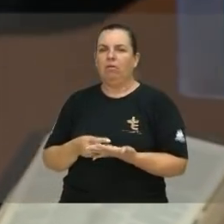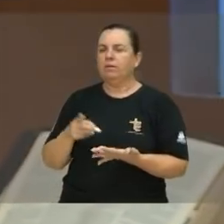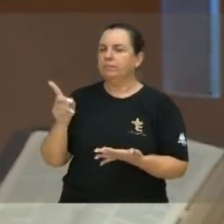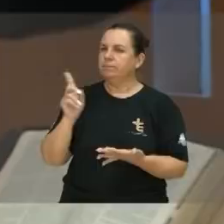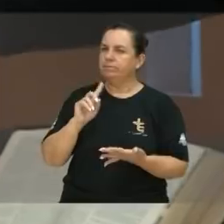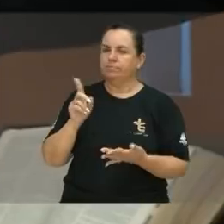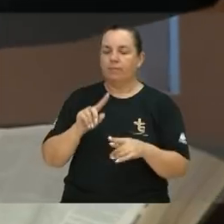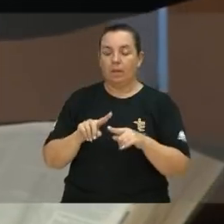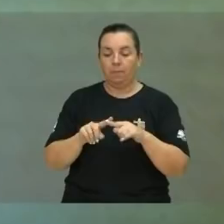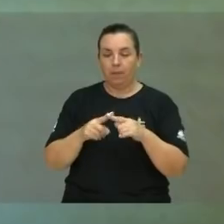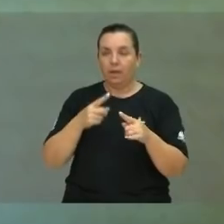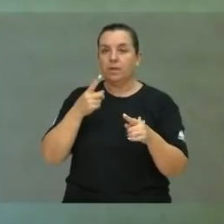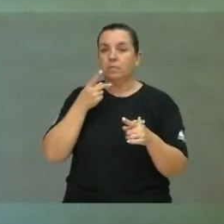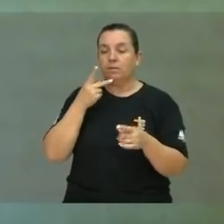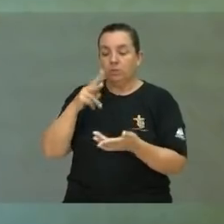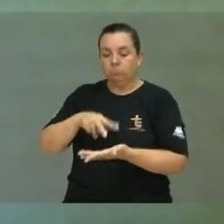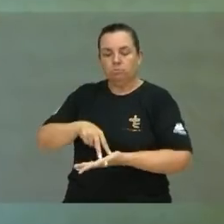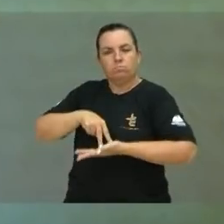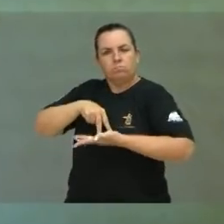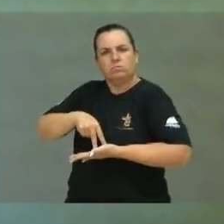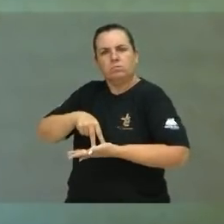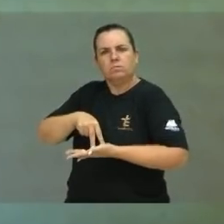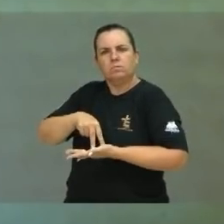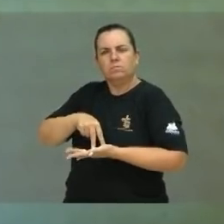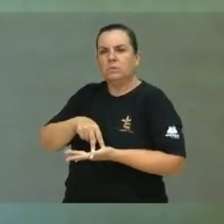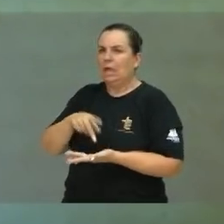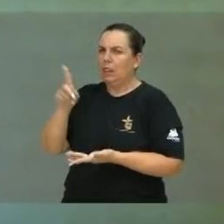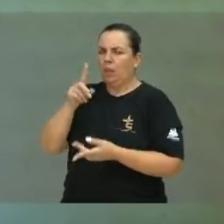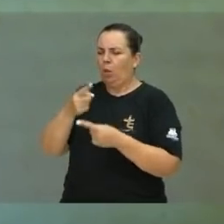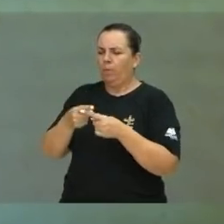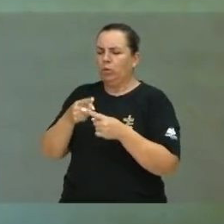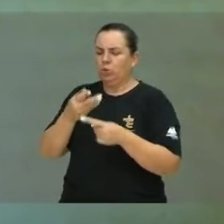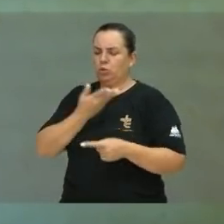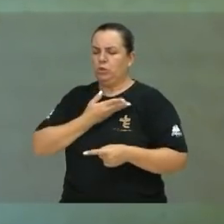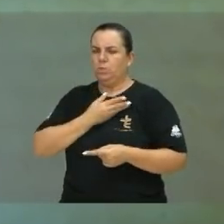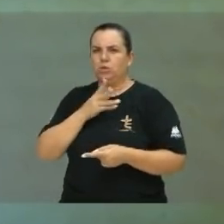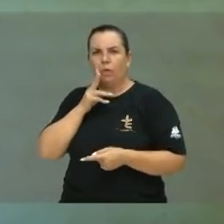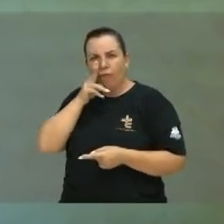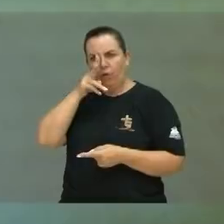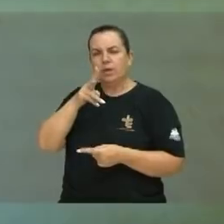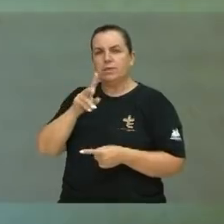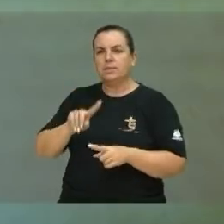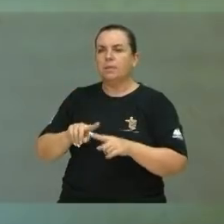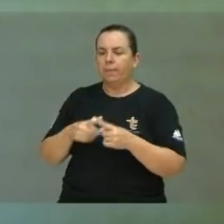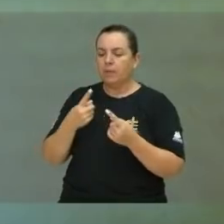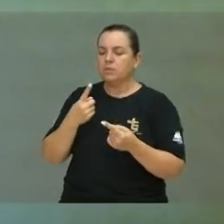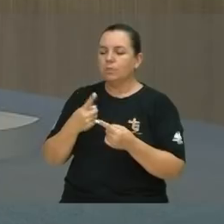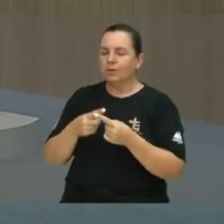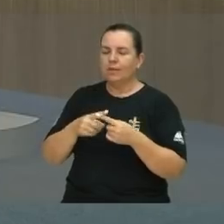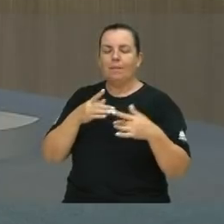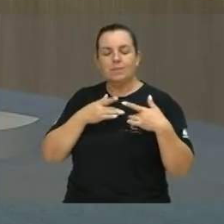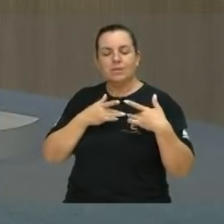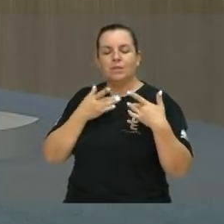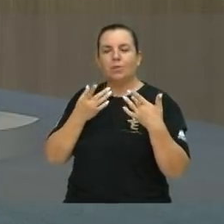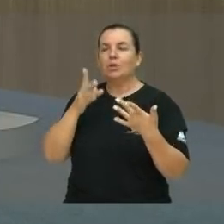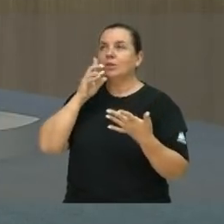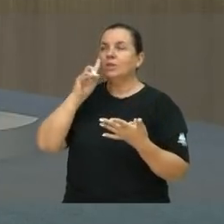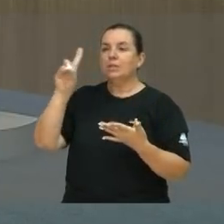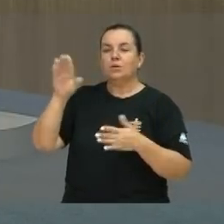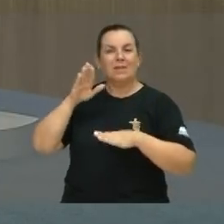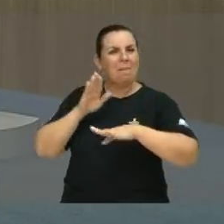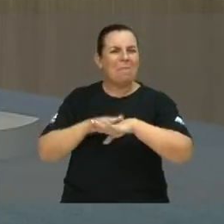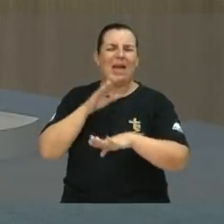mas para que se consolide não porque os discípulos são fortes mas por que a misericórdia de deus é